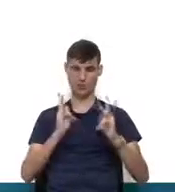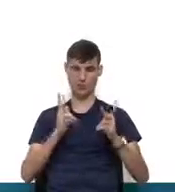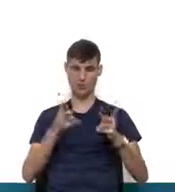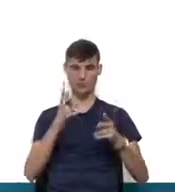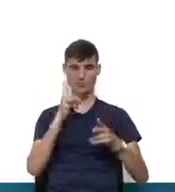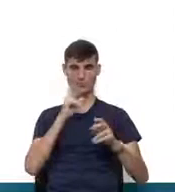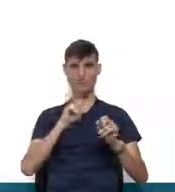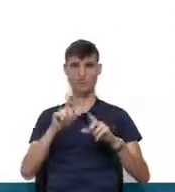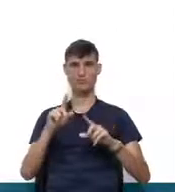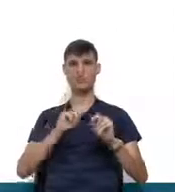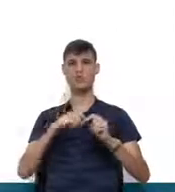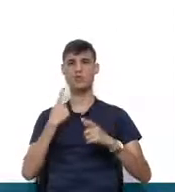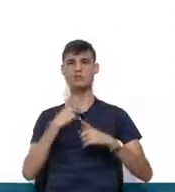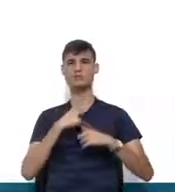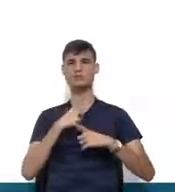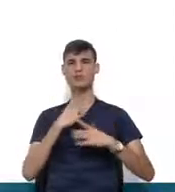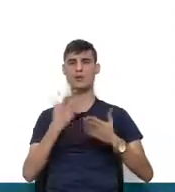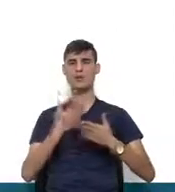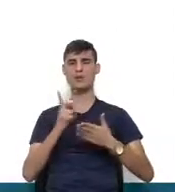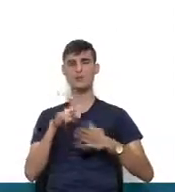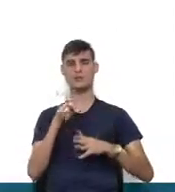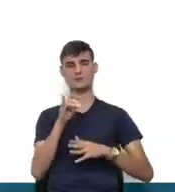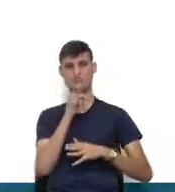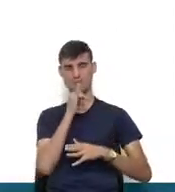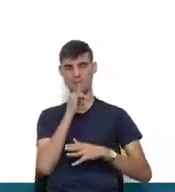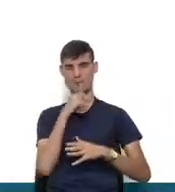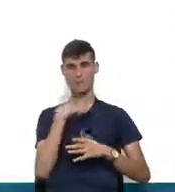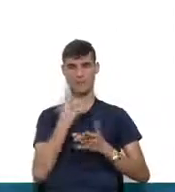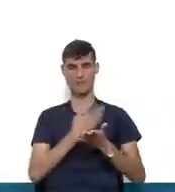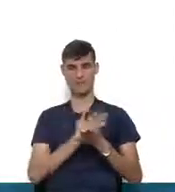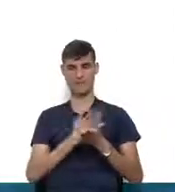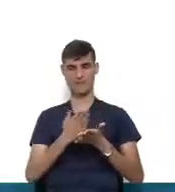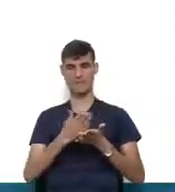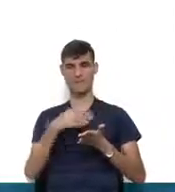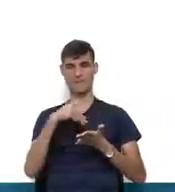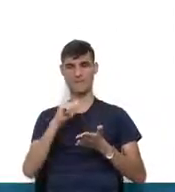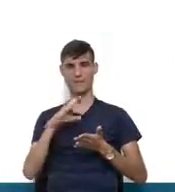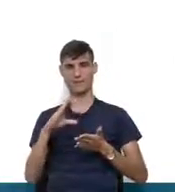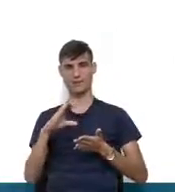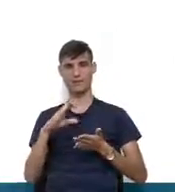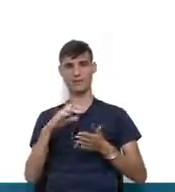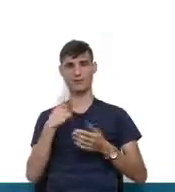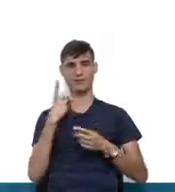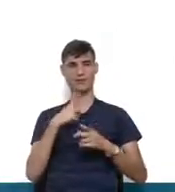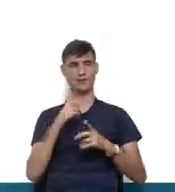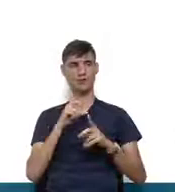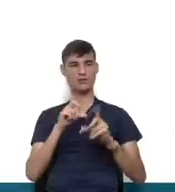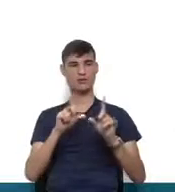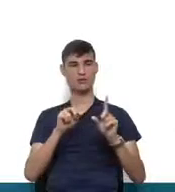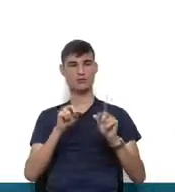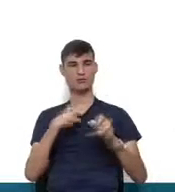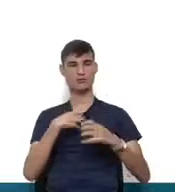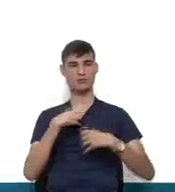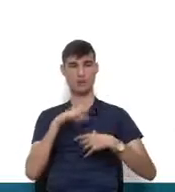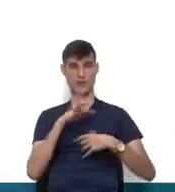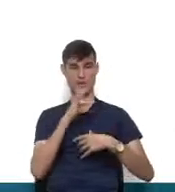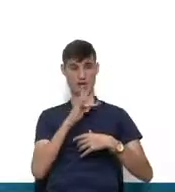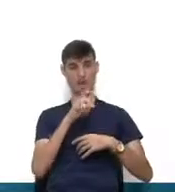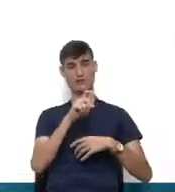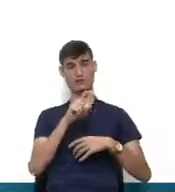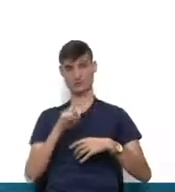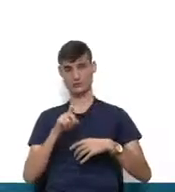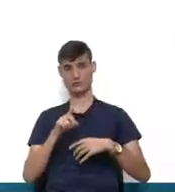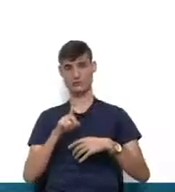Continuando, olha o que nós temos aqui, um exemplo para essa série de Maclaurin. Então, eu escolhi uma função como sendo f de